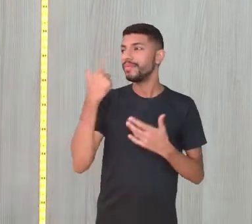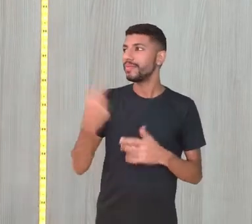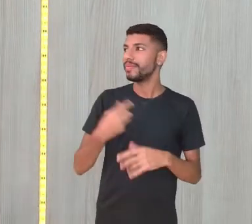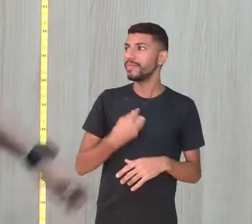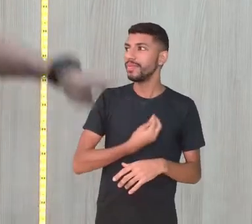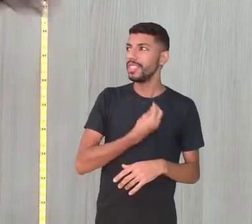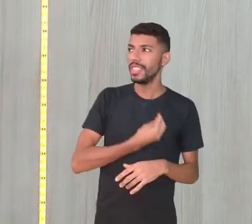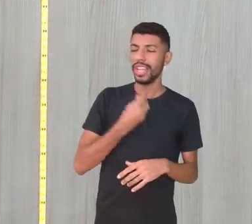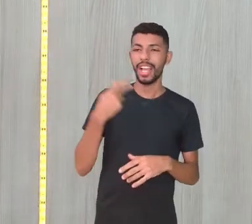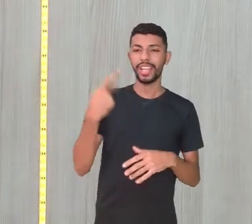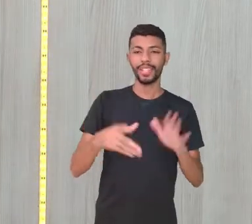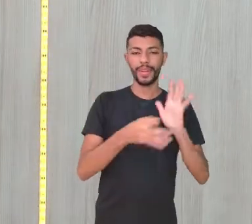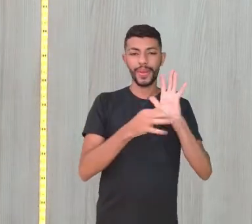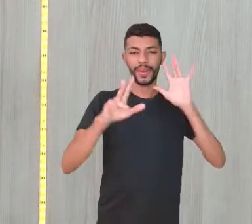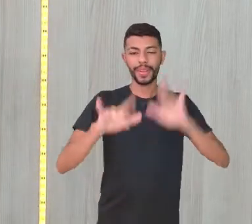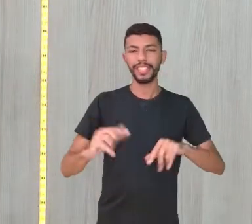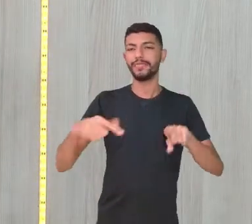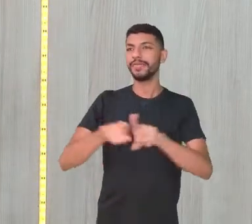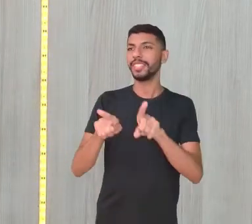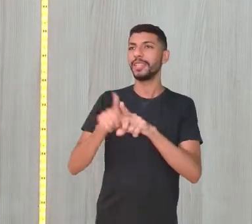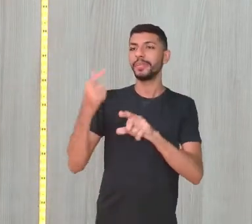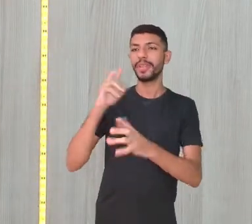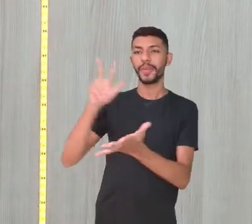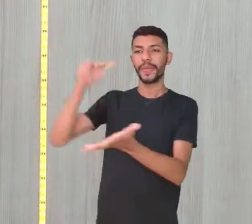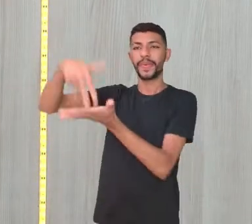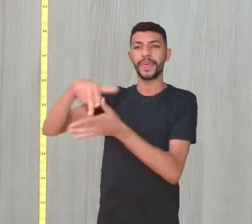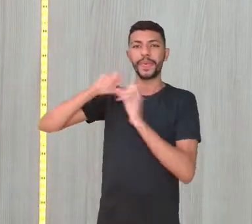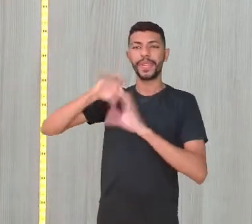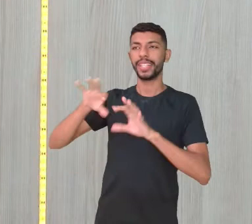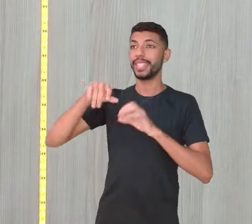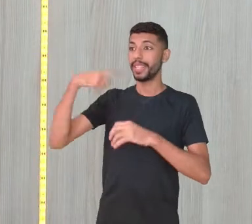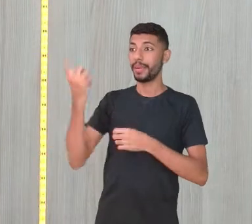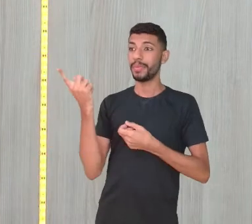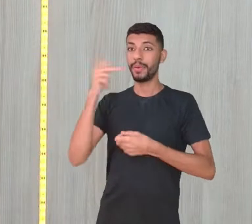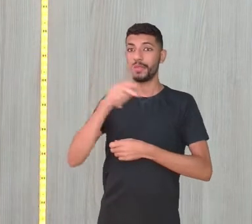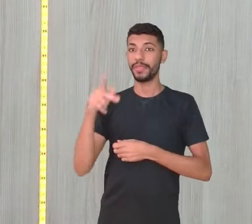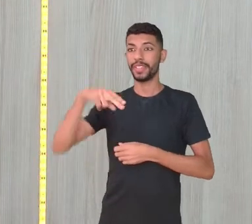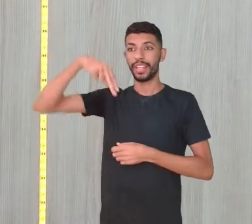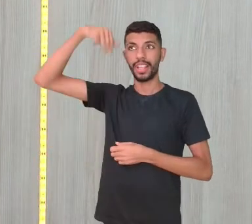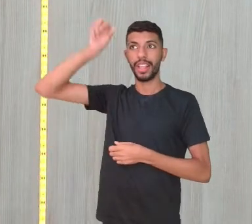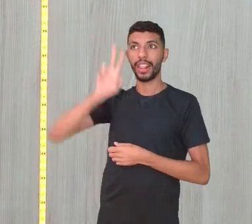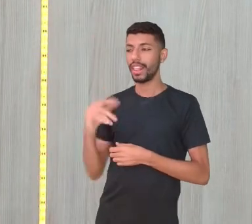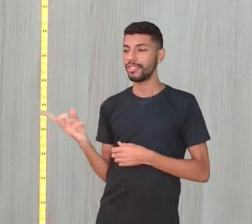nos comentários, estou lá na frente também, já a professora Nádia já está chegando aí